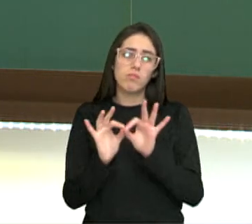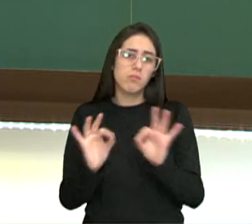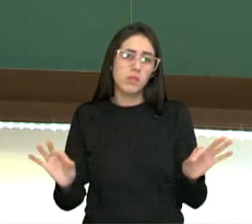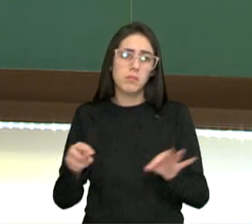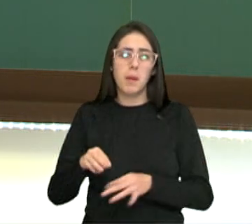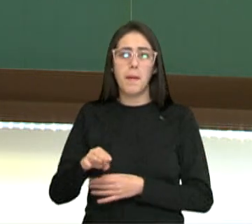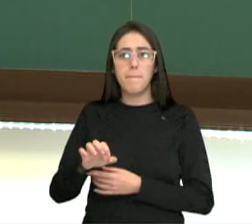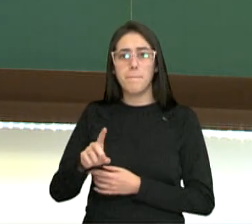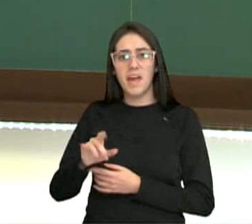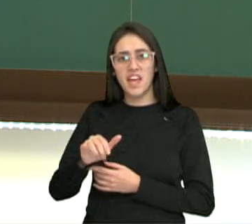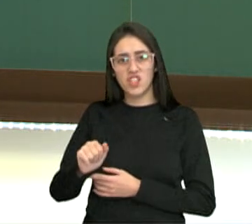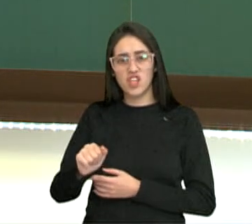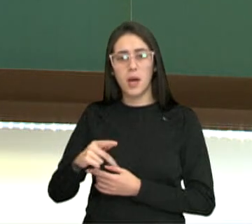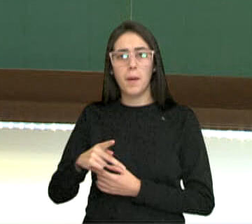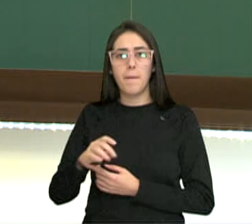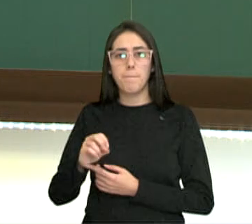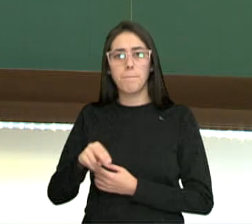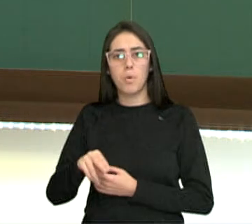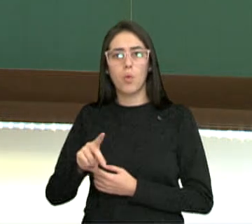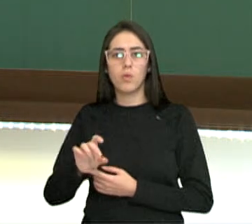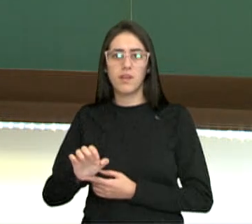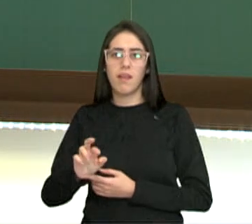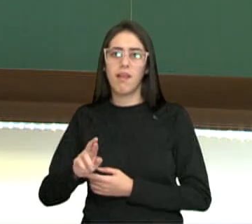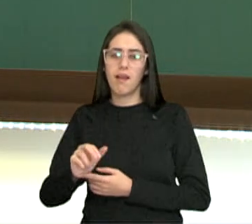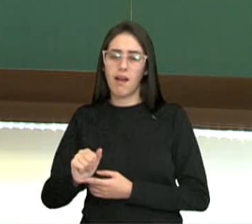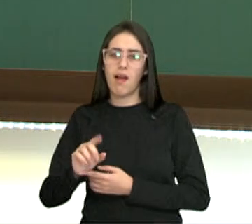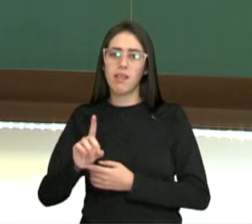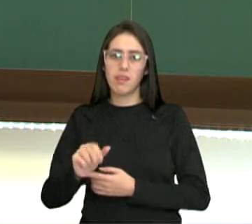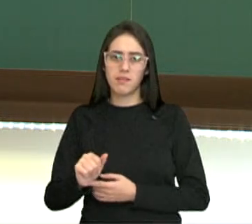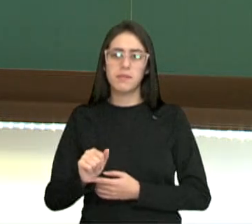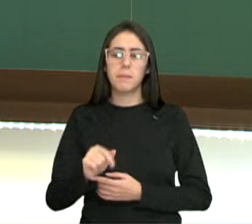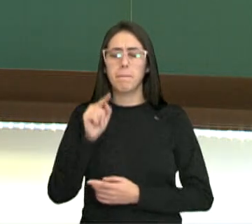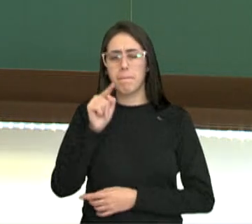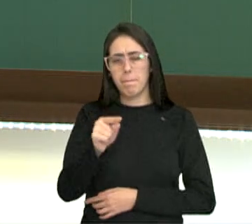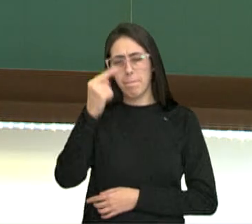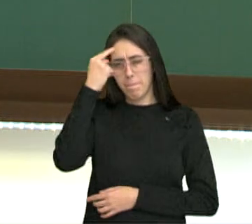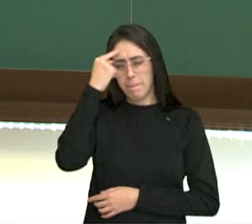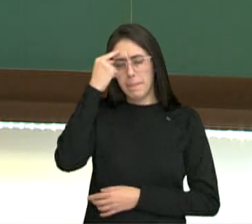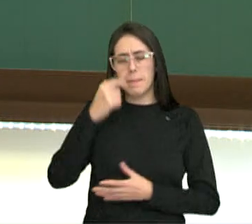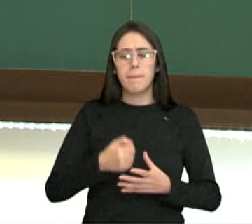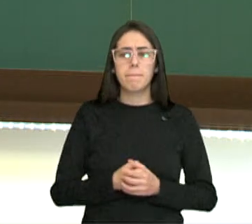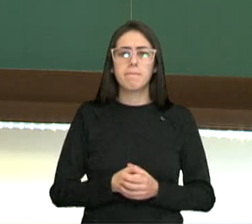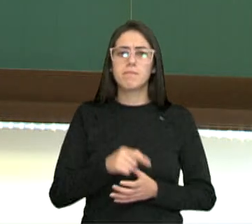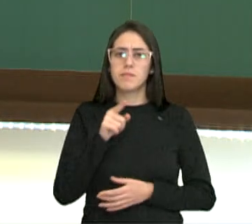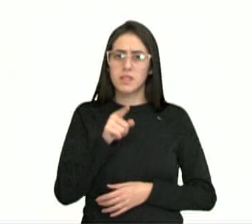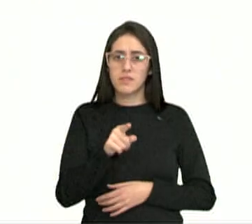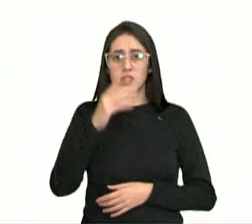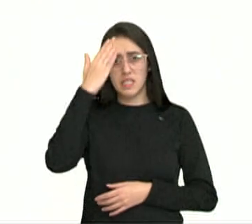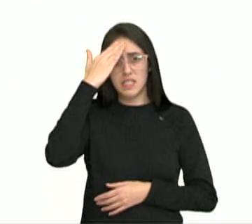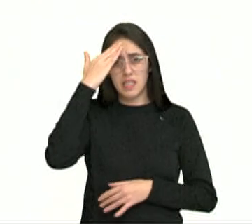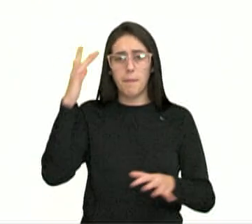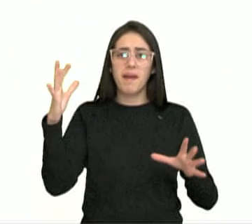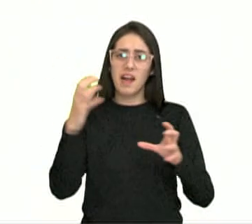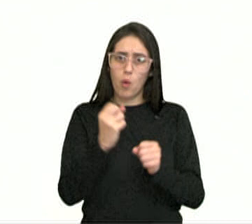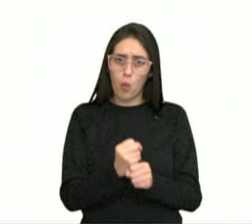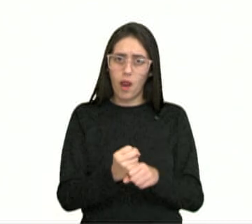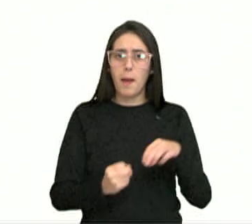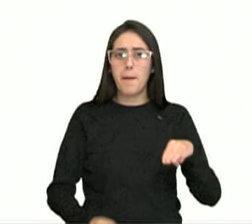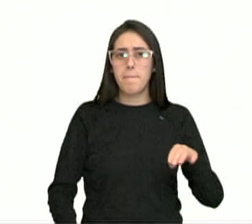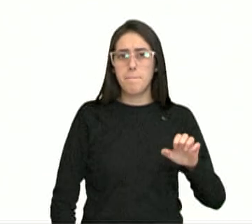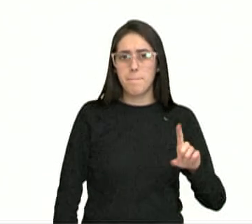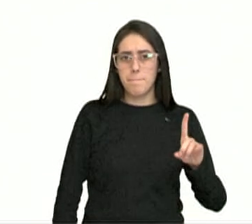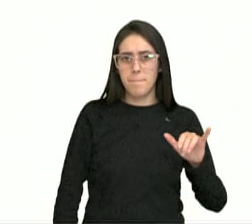ponderada. Pense, você já sabe calcular a média